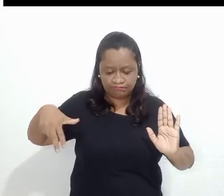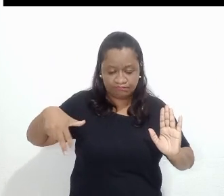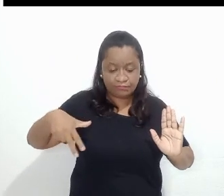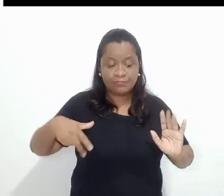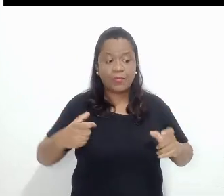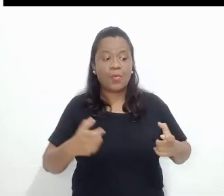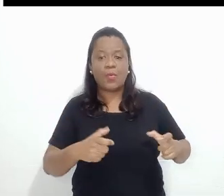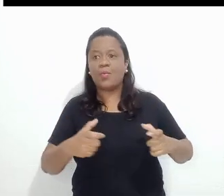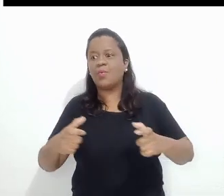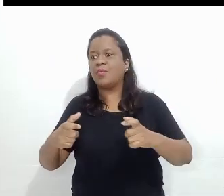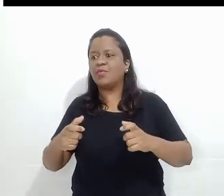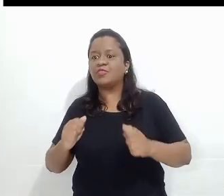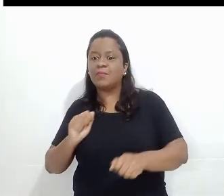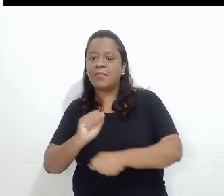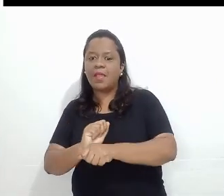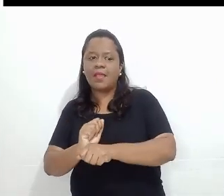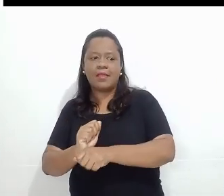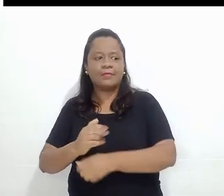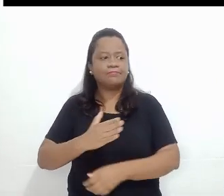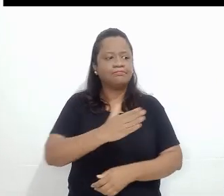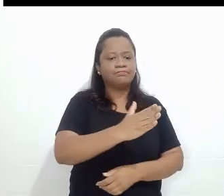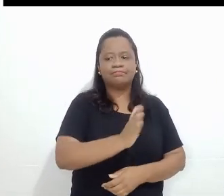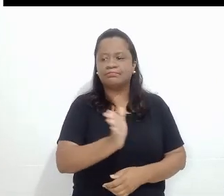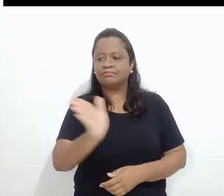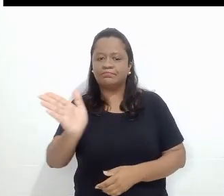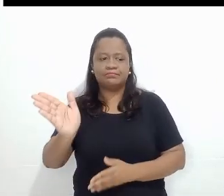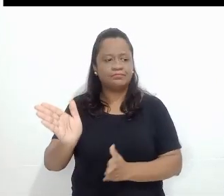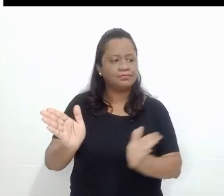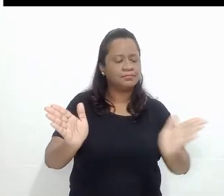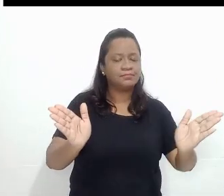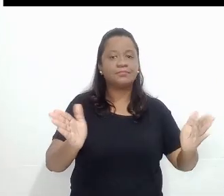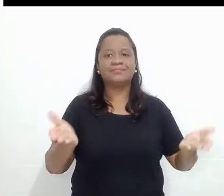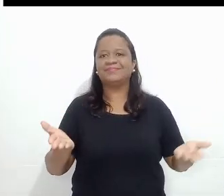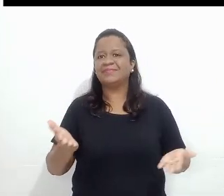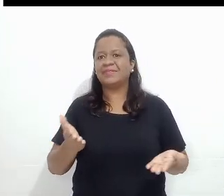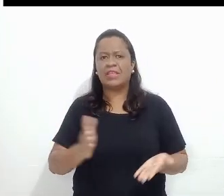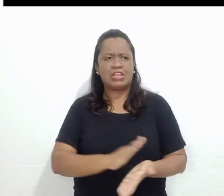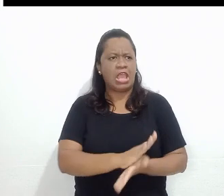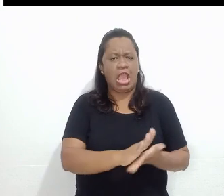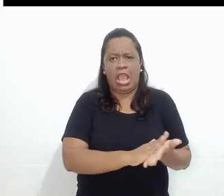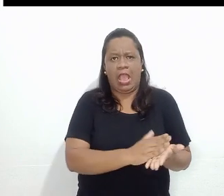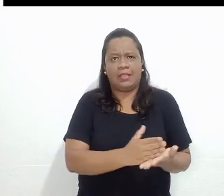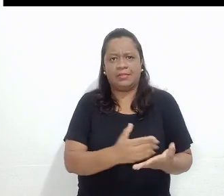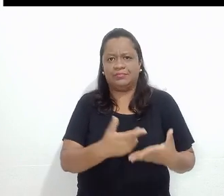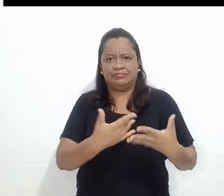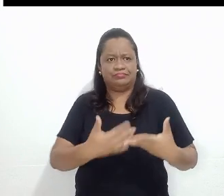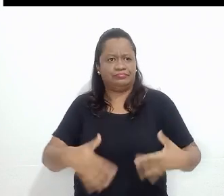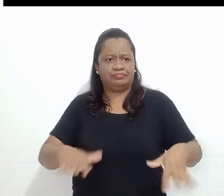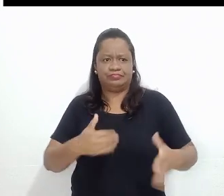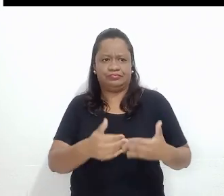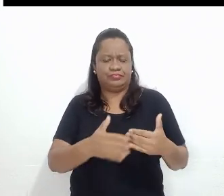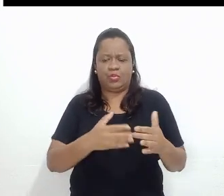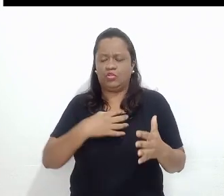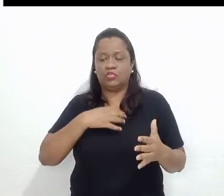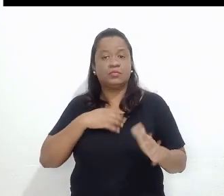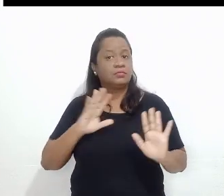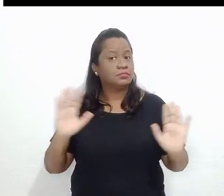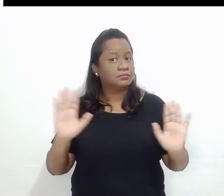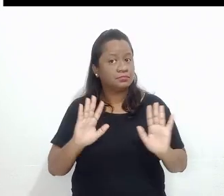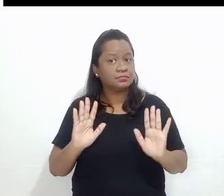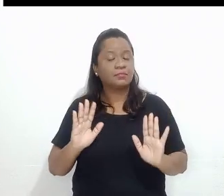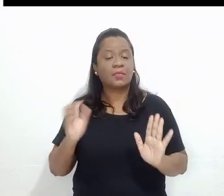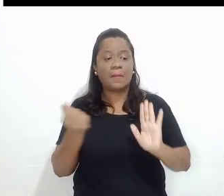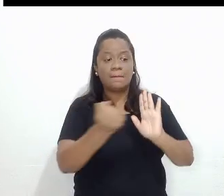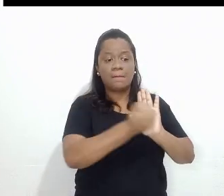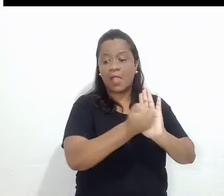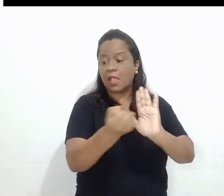ele vai, aonde ele para novamente. Nada é feito aleatoriamente, é tudo marcadinho. Então a foquista, ela